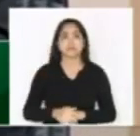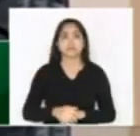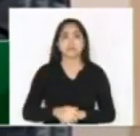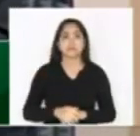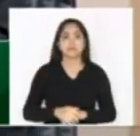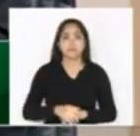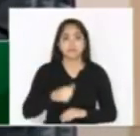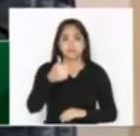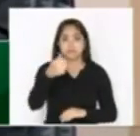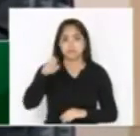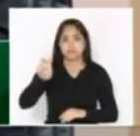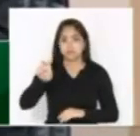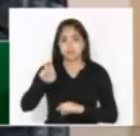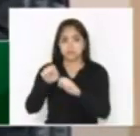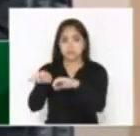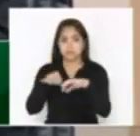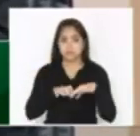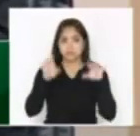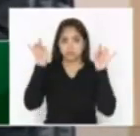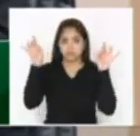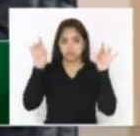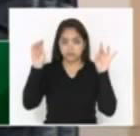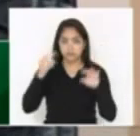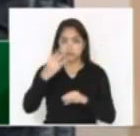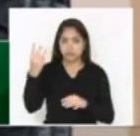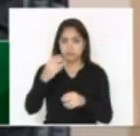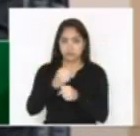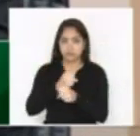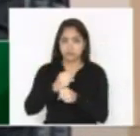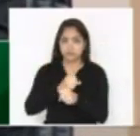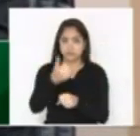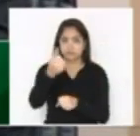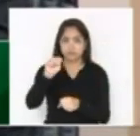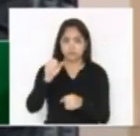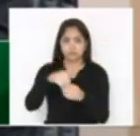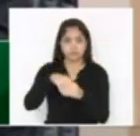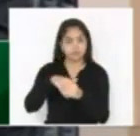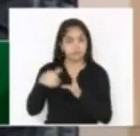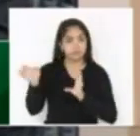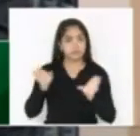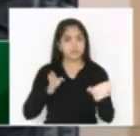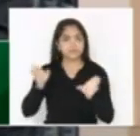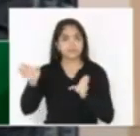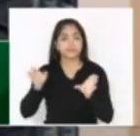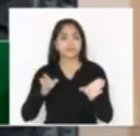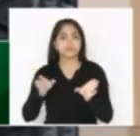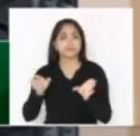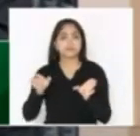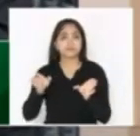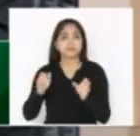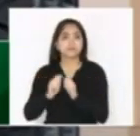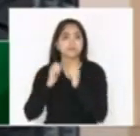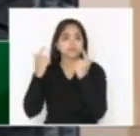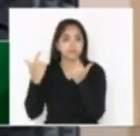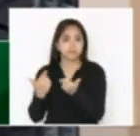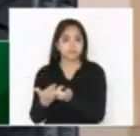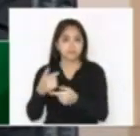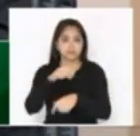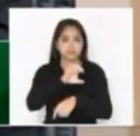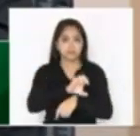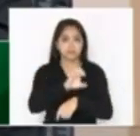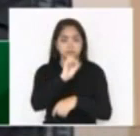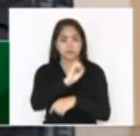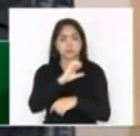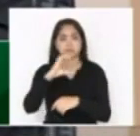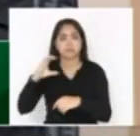15ª sessão especial, da 3ª sessão legislativa e da 18ª legislatura da Assembleia